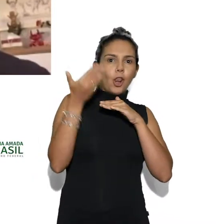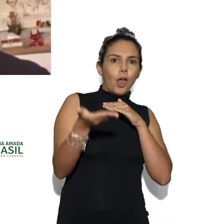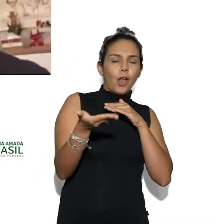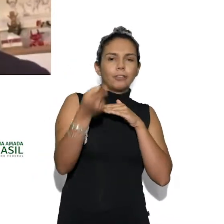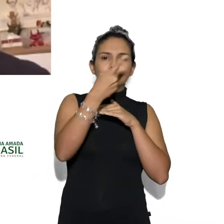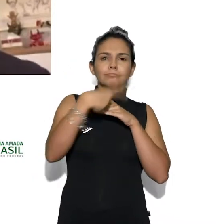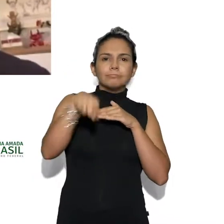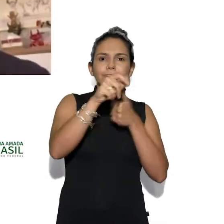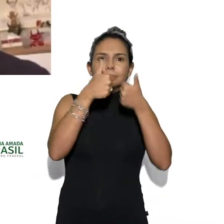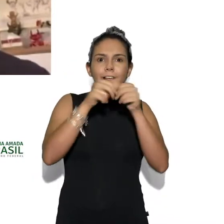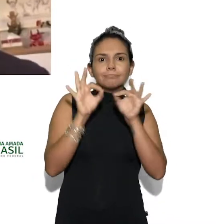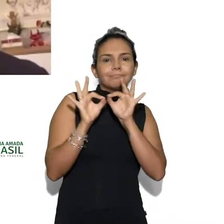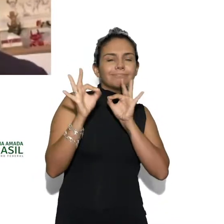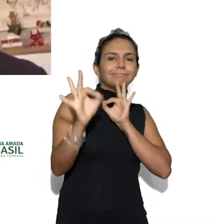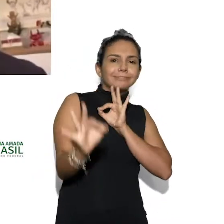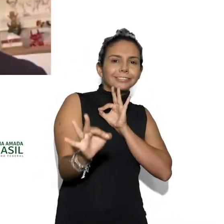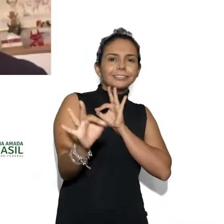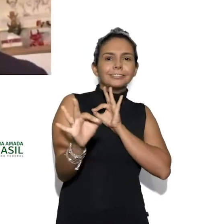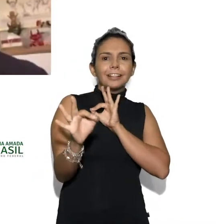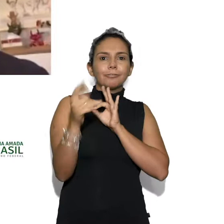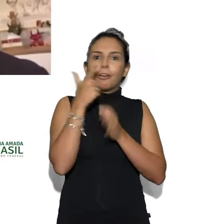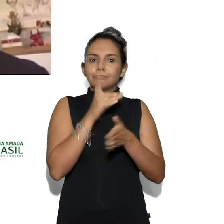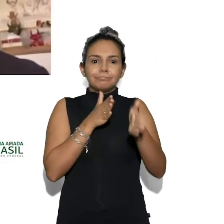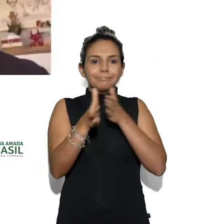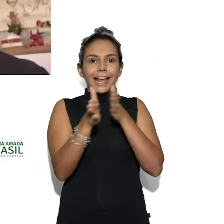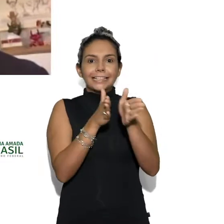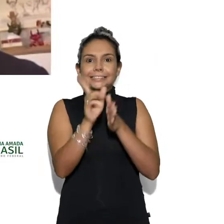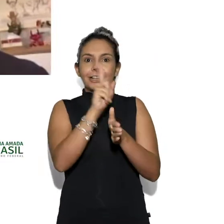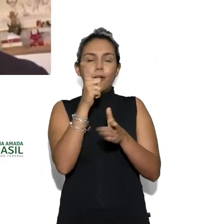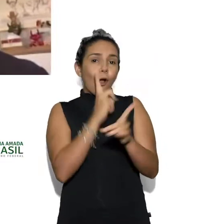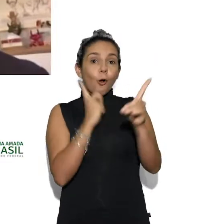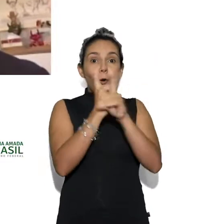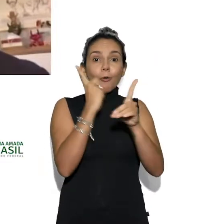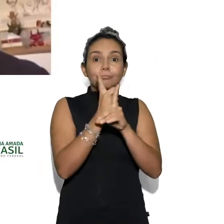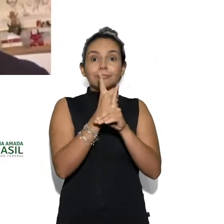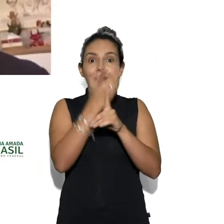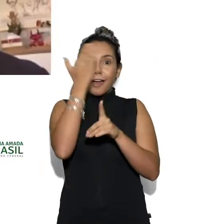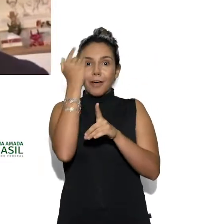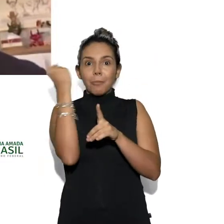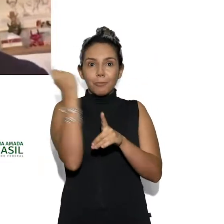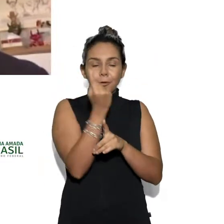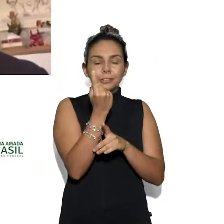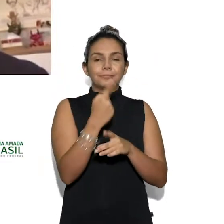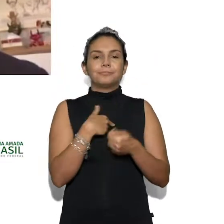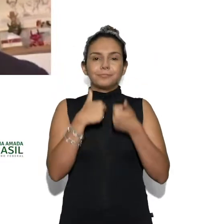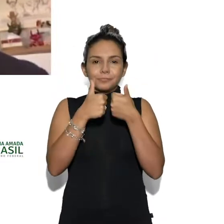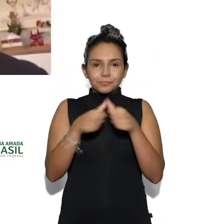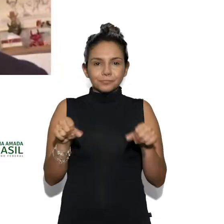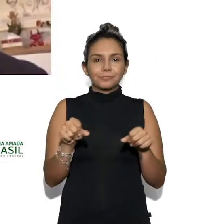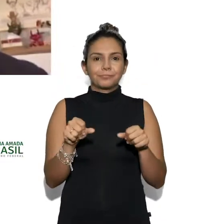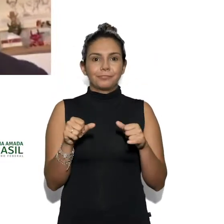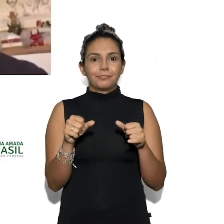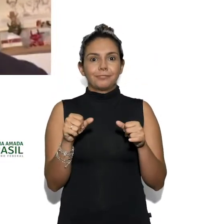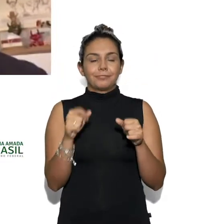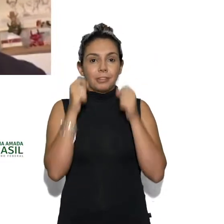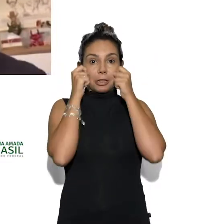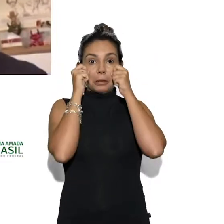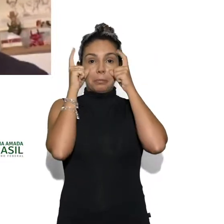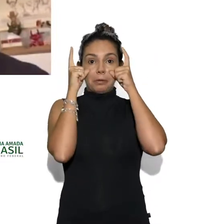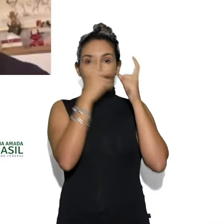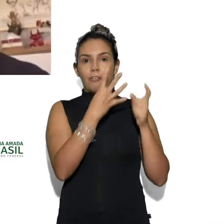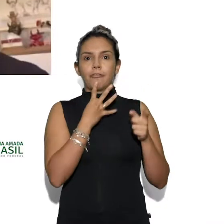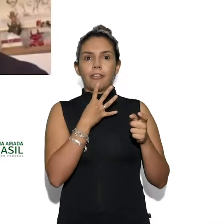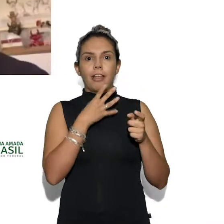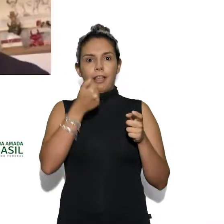essas figuras ficam tão distantes, tão inacessíveis, que eu fico assim meio... eu fico muito impressionado. Você conheceu a